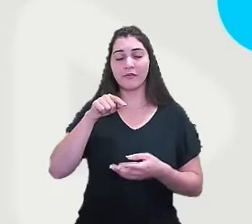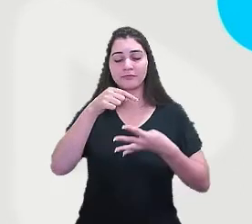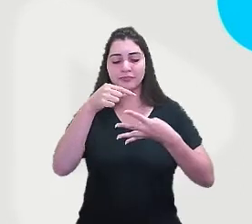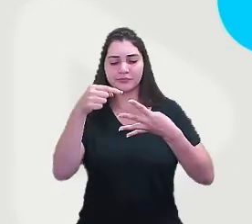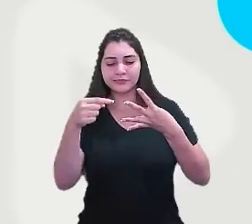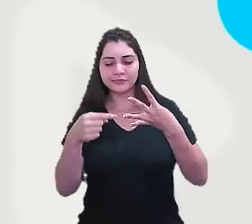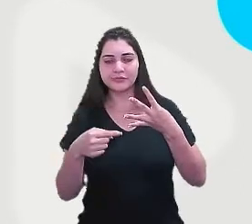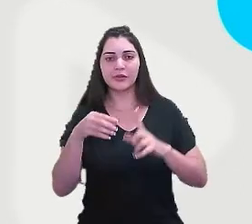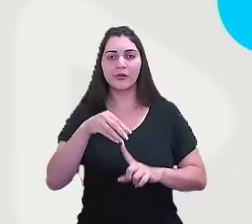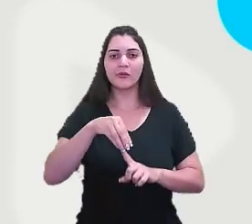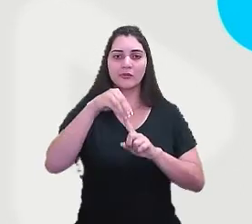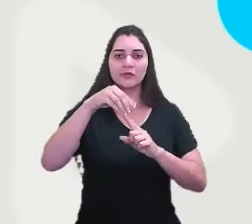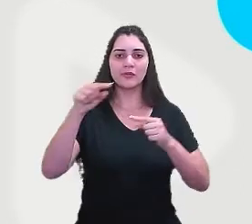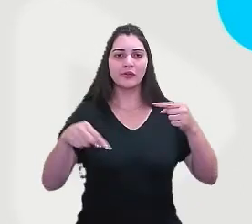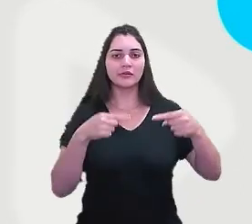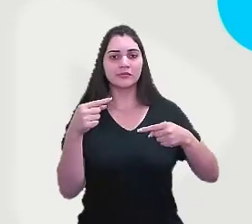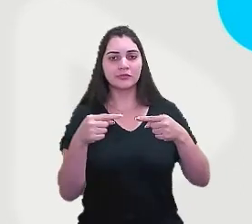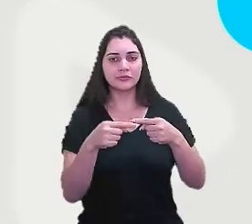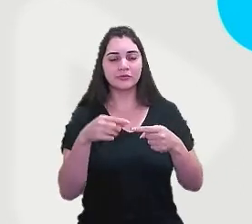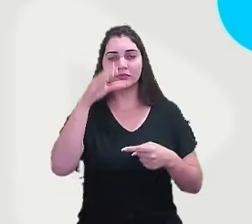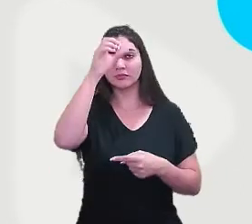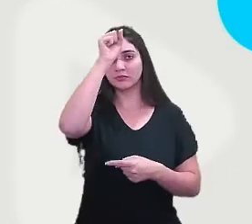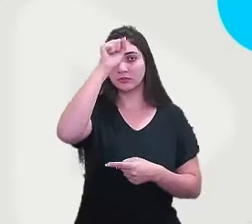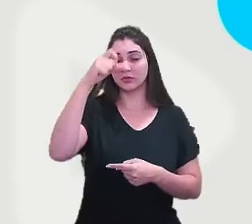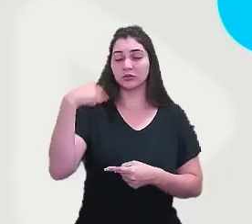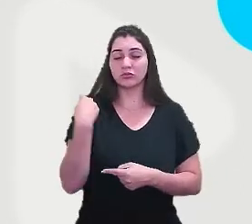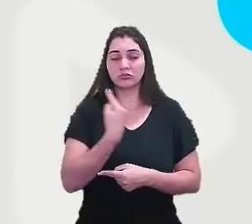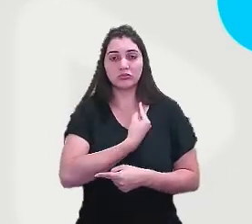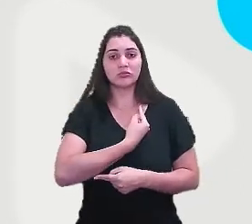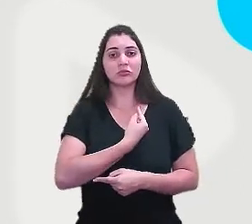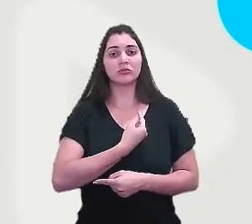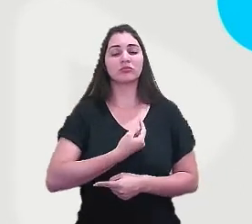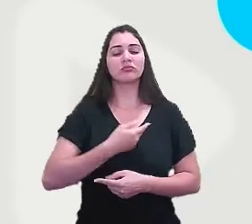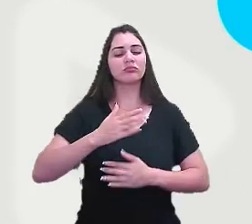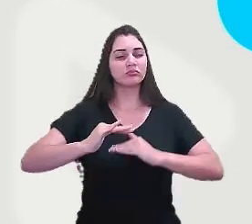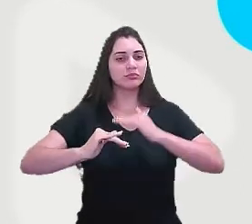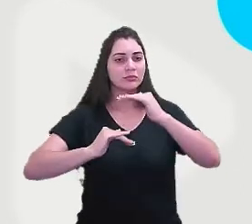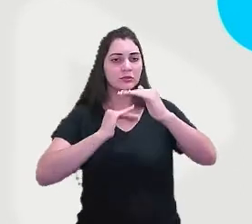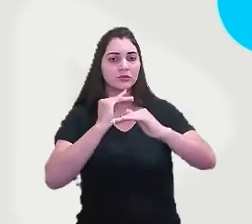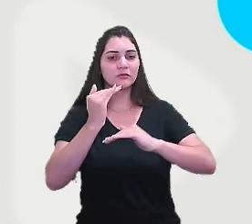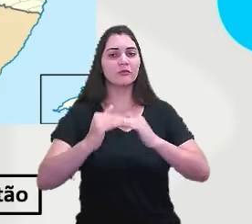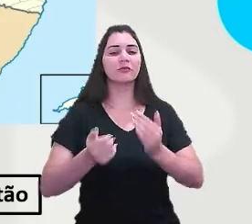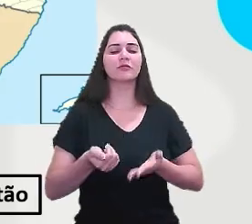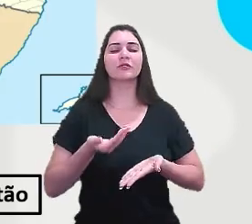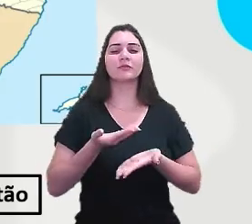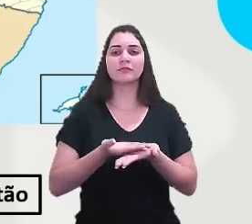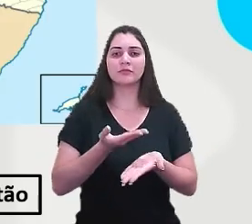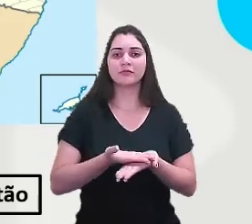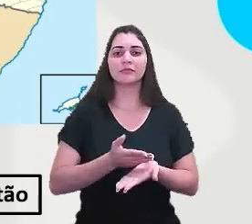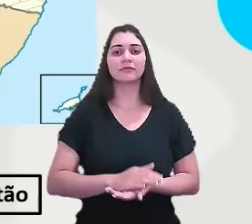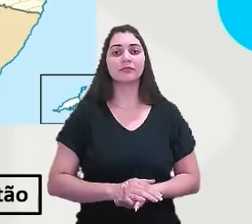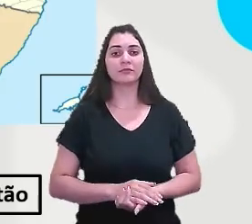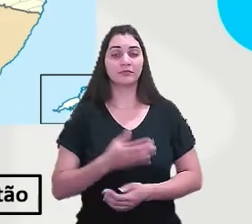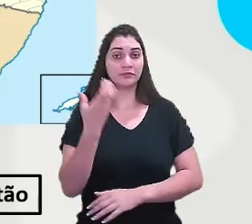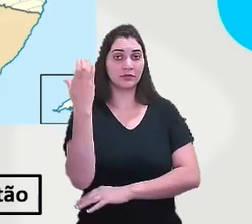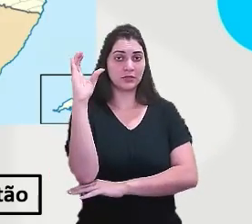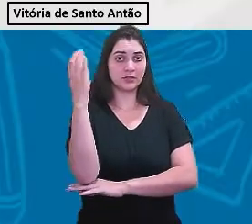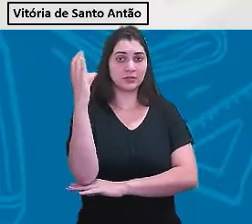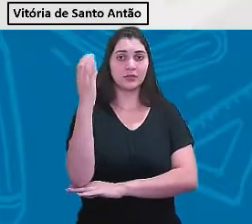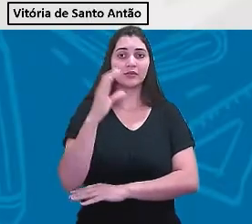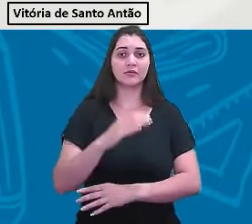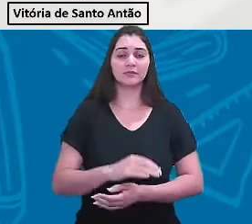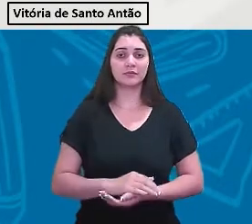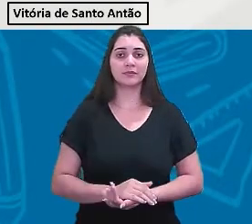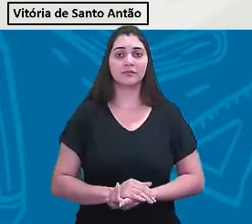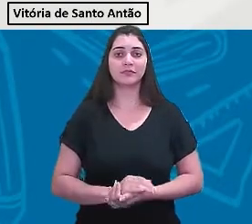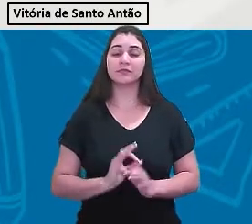são os principais objetivos de aprendizagem que nós iremos desenvolver aqui ao longo da nossa aula de Ciências da